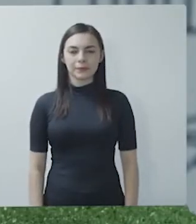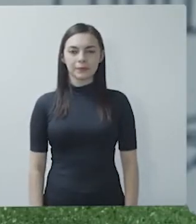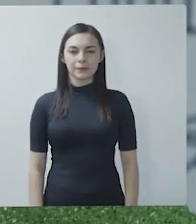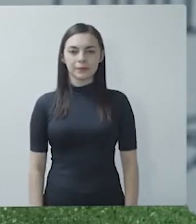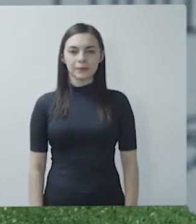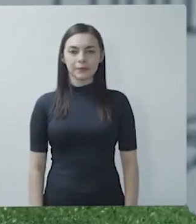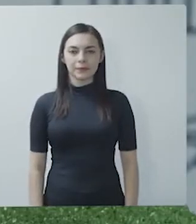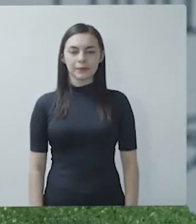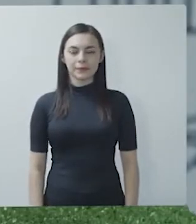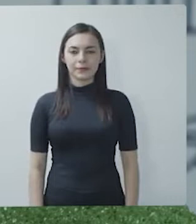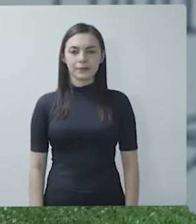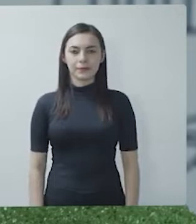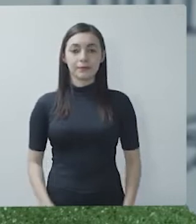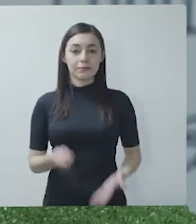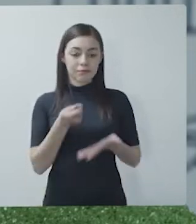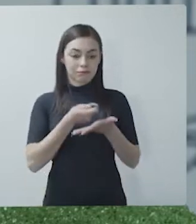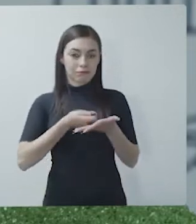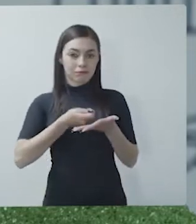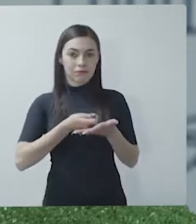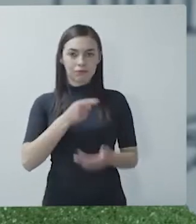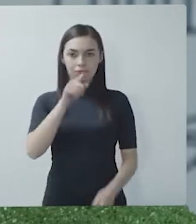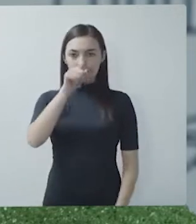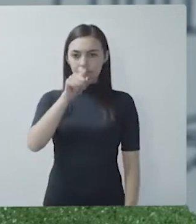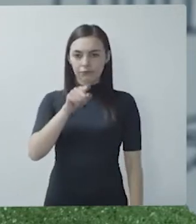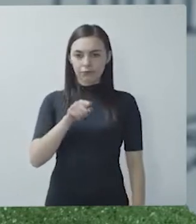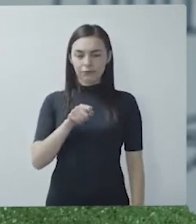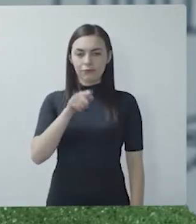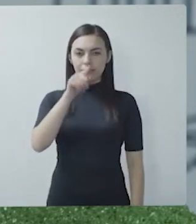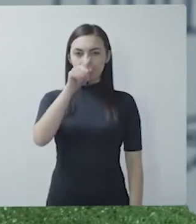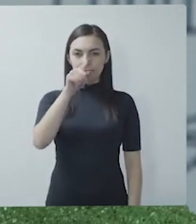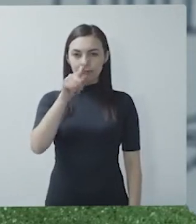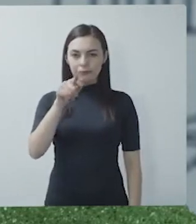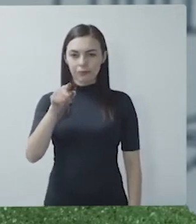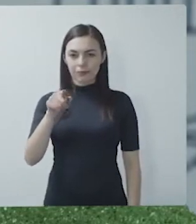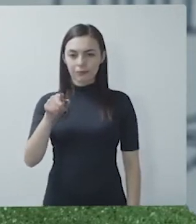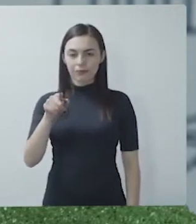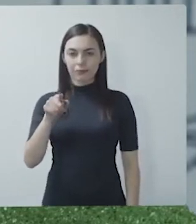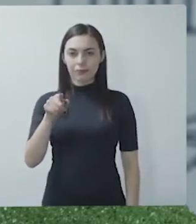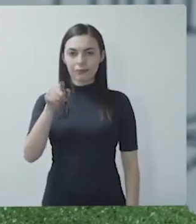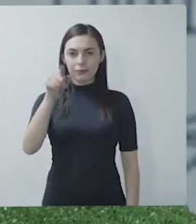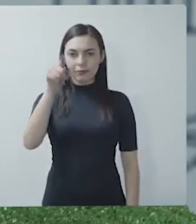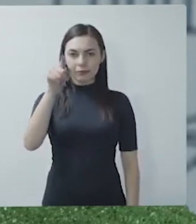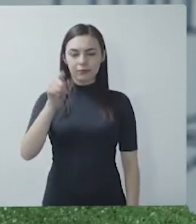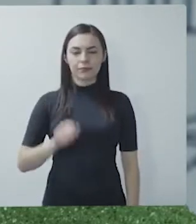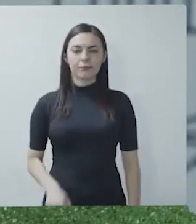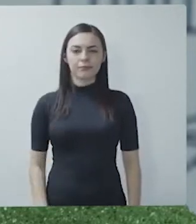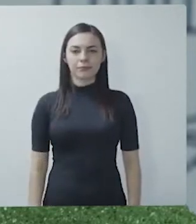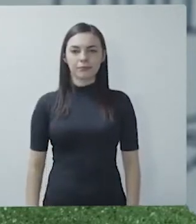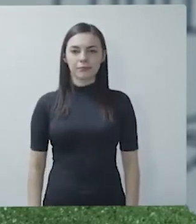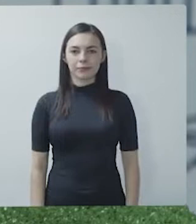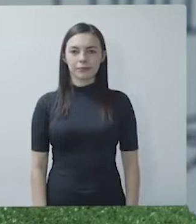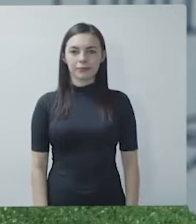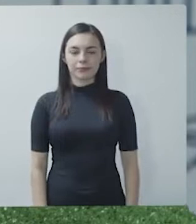Um risco, outro risco para baixo e um risco para cima.